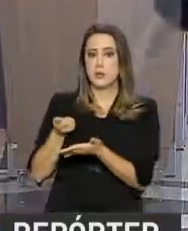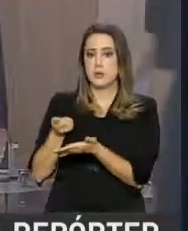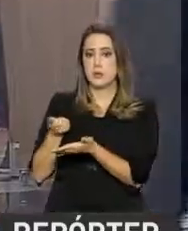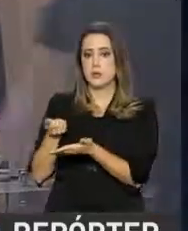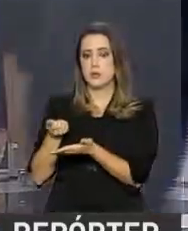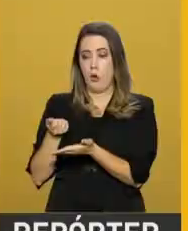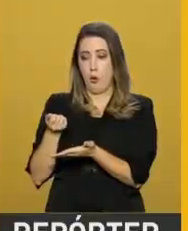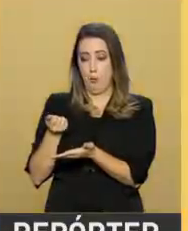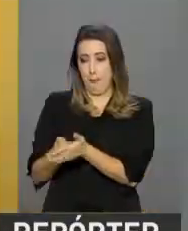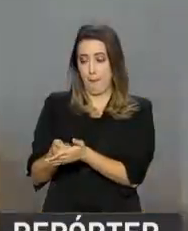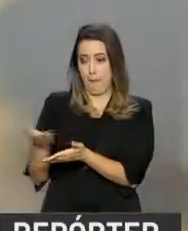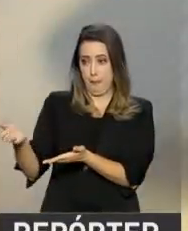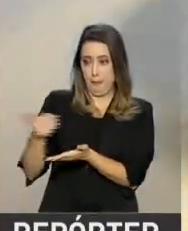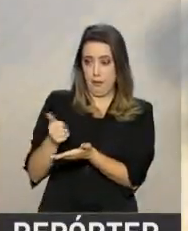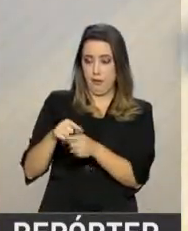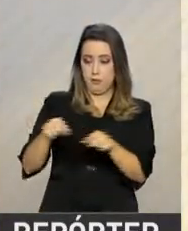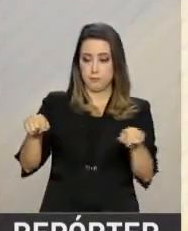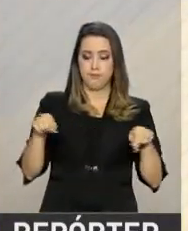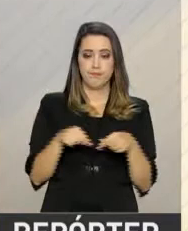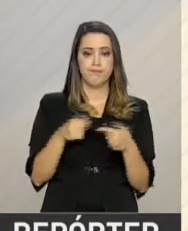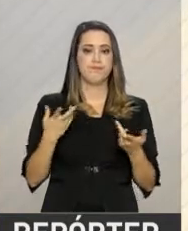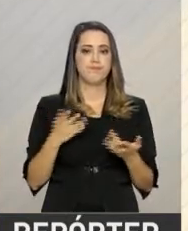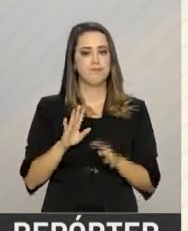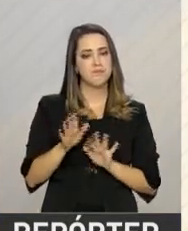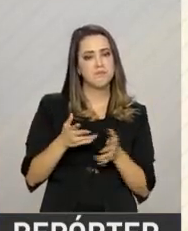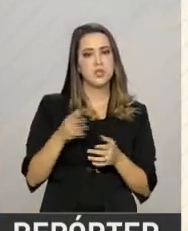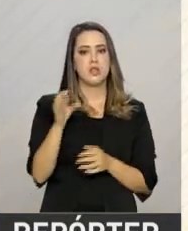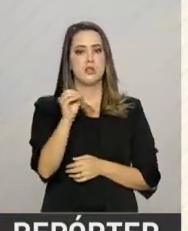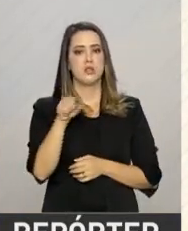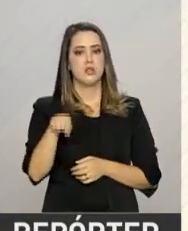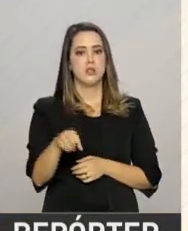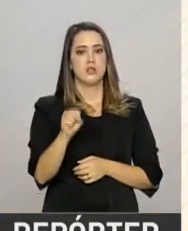custo ao lojista. A cada operação, a tarifa varia de